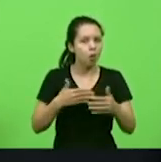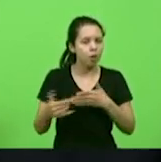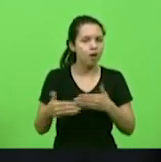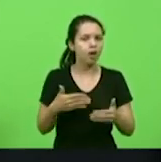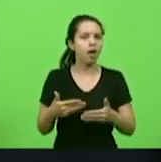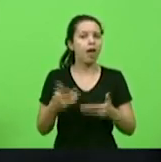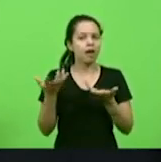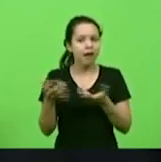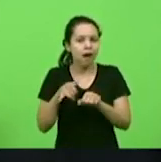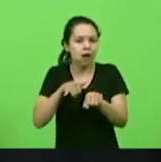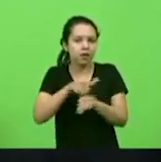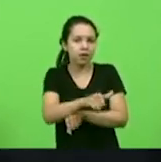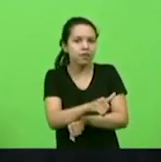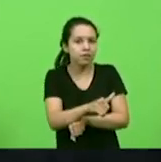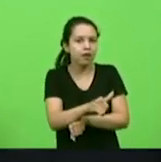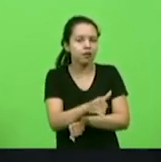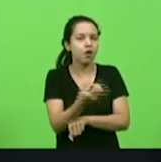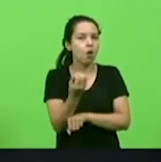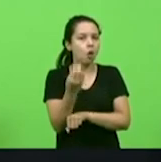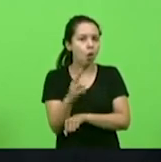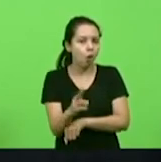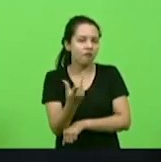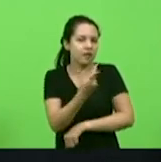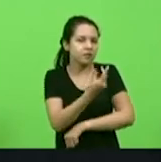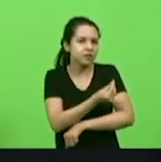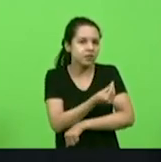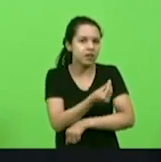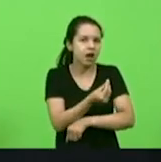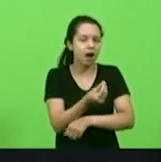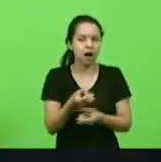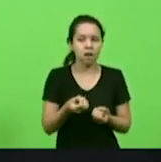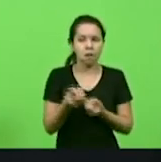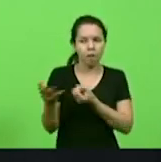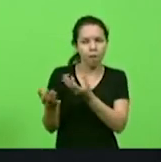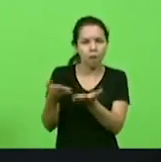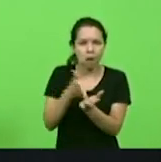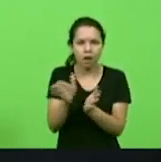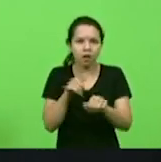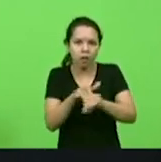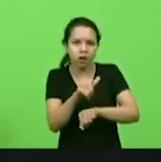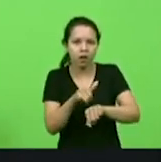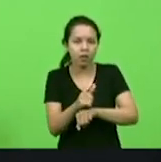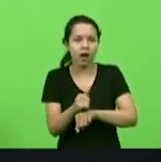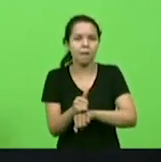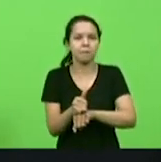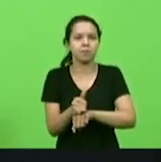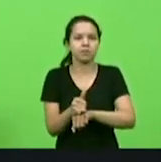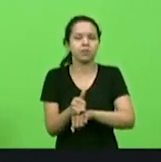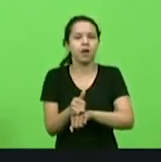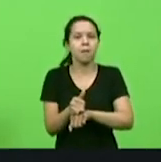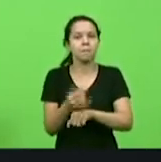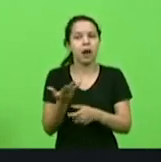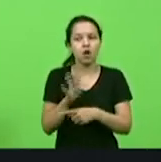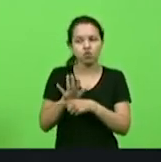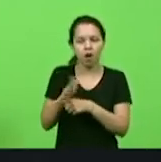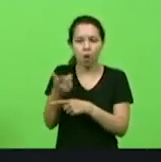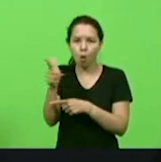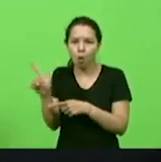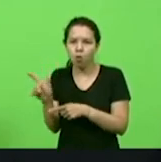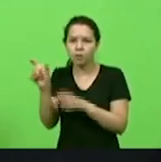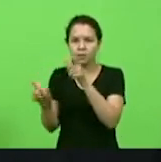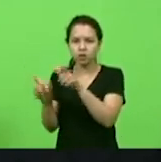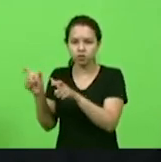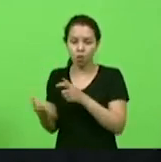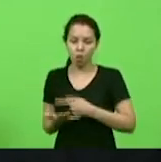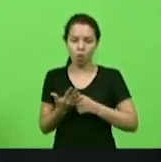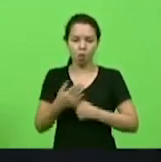fraudar, desviar, desfalcar ou burlar em benefício próprio ou de outrem o processo de